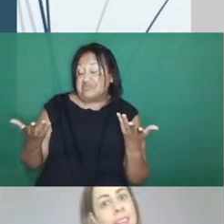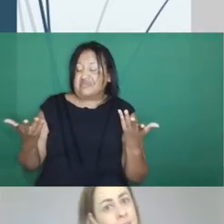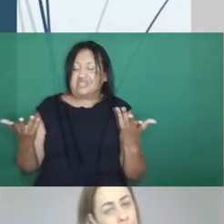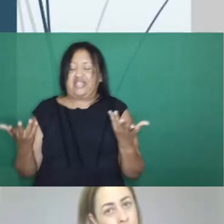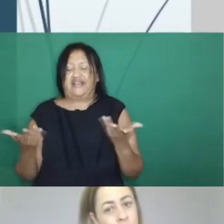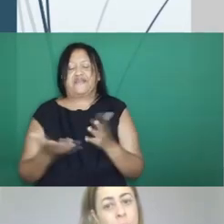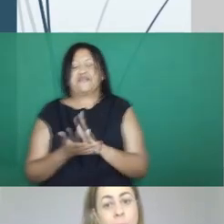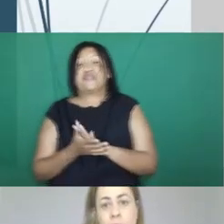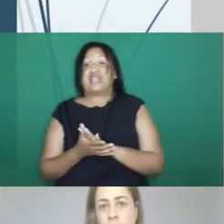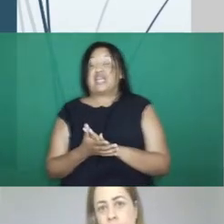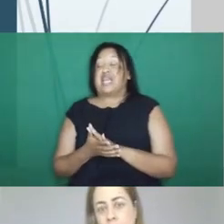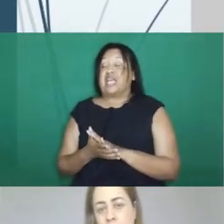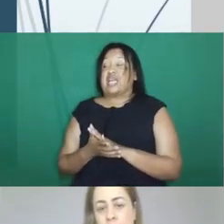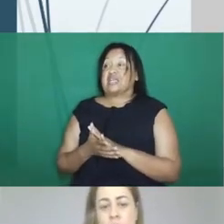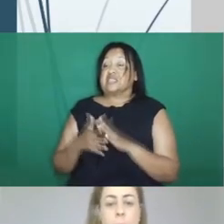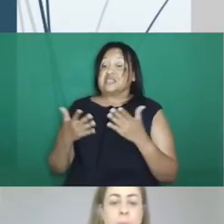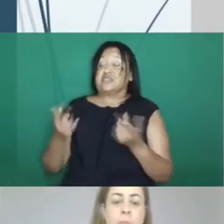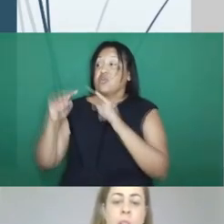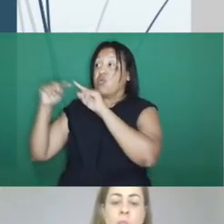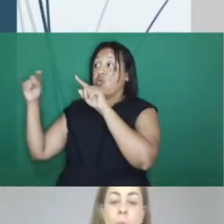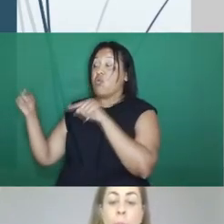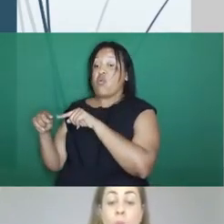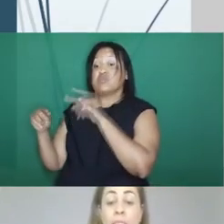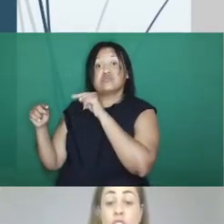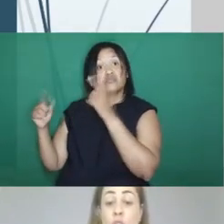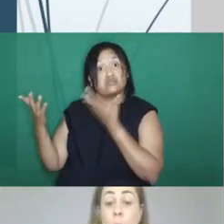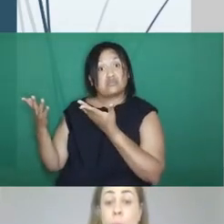Esse é o termo processo tá gente